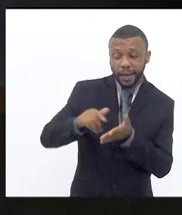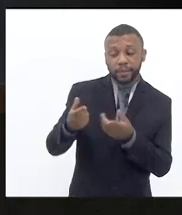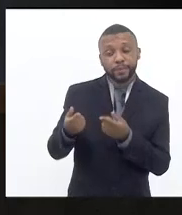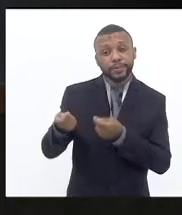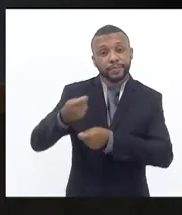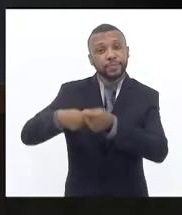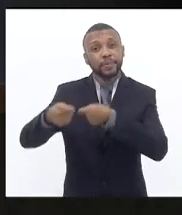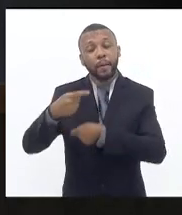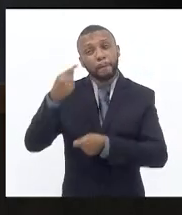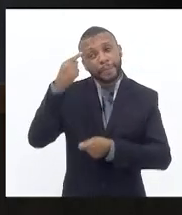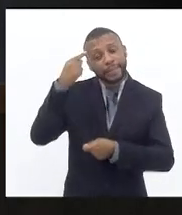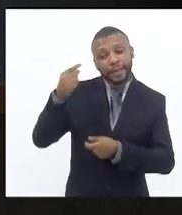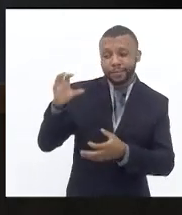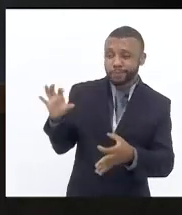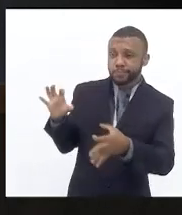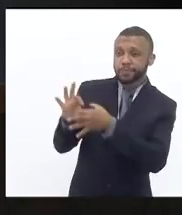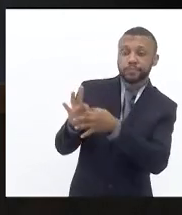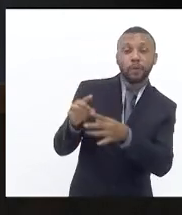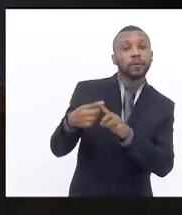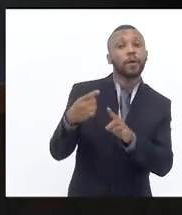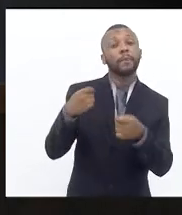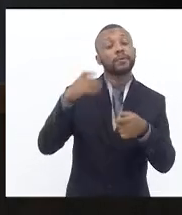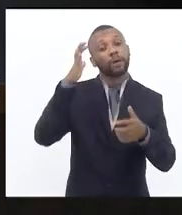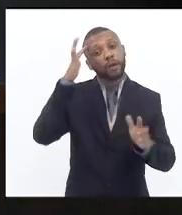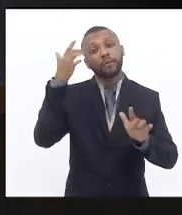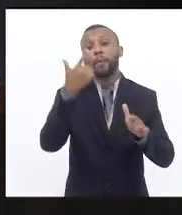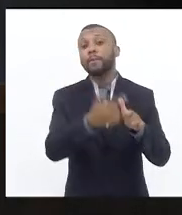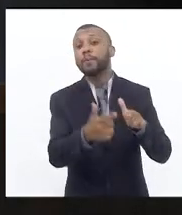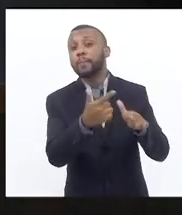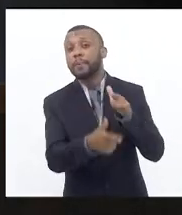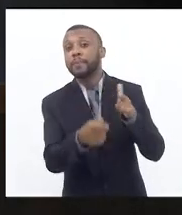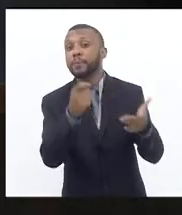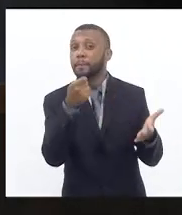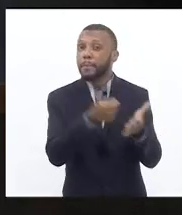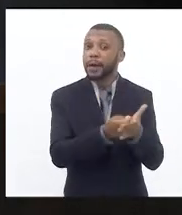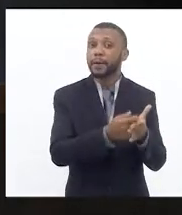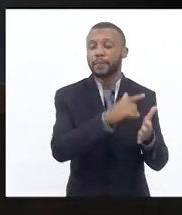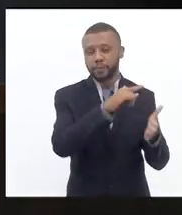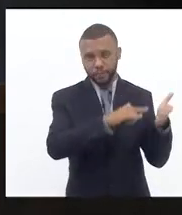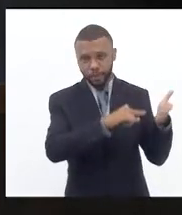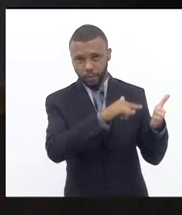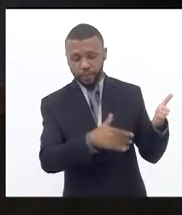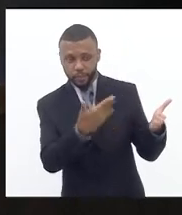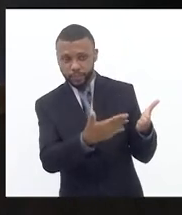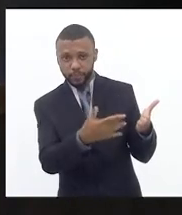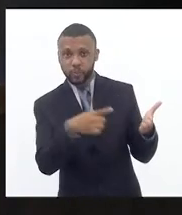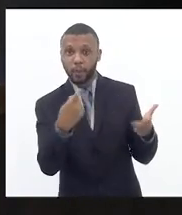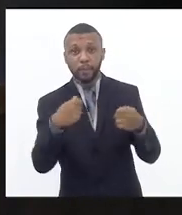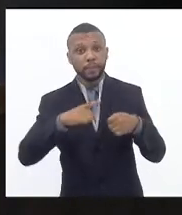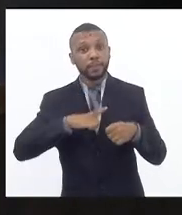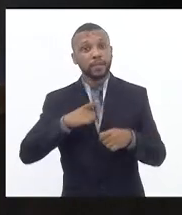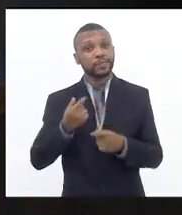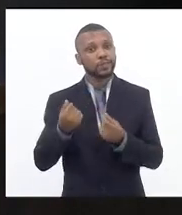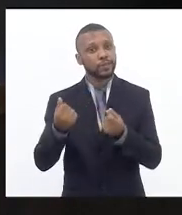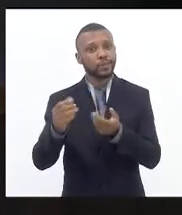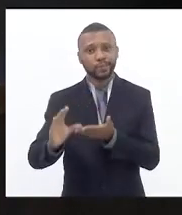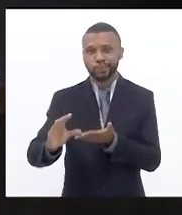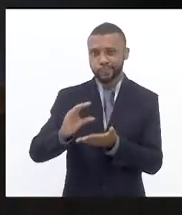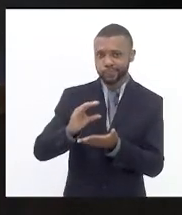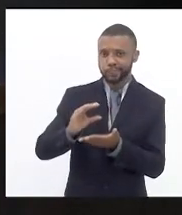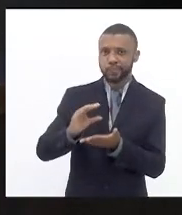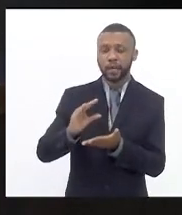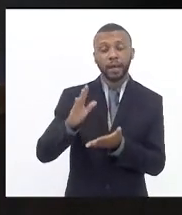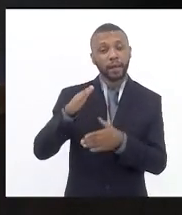por quê Porque eu preciso resolver o pagamento da conta e a gente precisa ter dinheiro na conta e